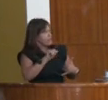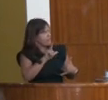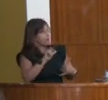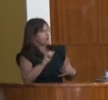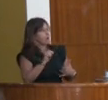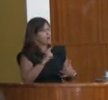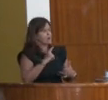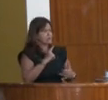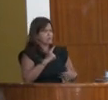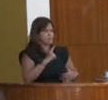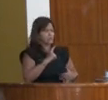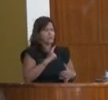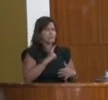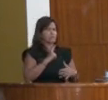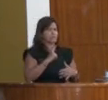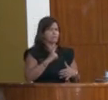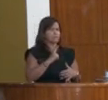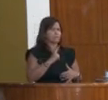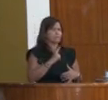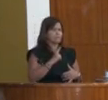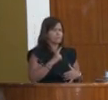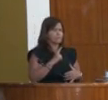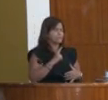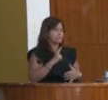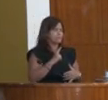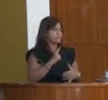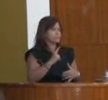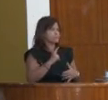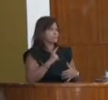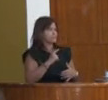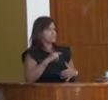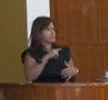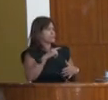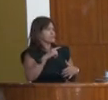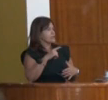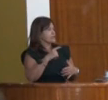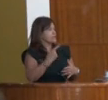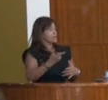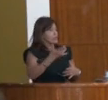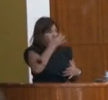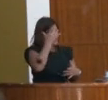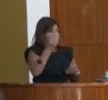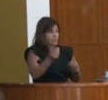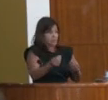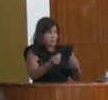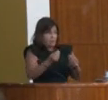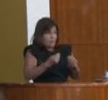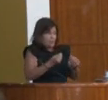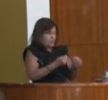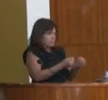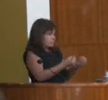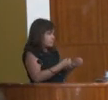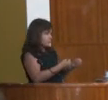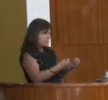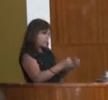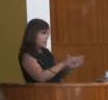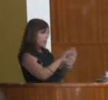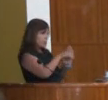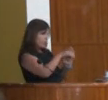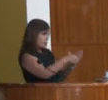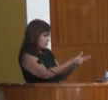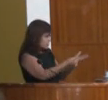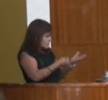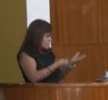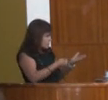que as instituições, né, como o Cine, por exemplo, encaminham 10, 20 candidatos, nenhum